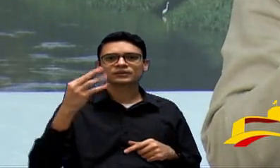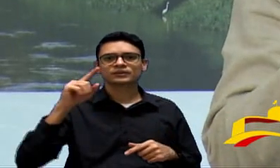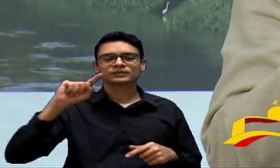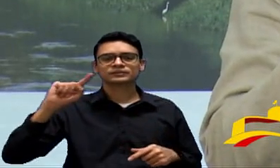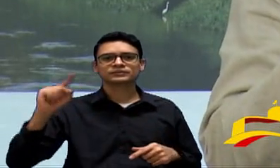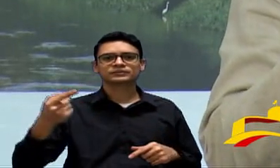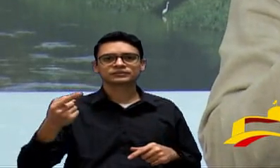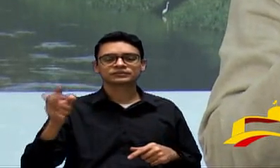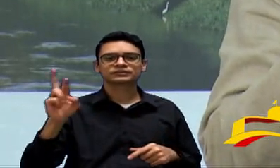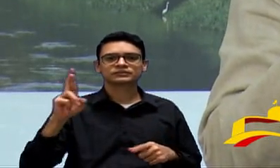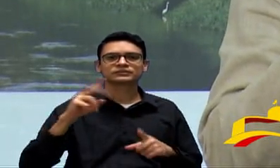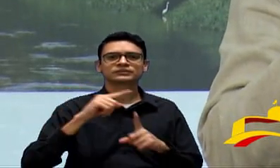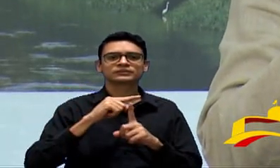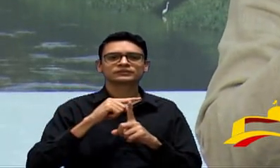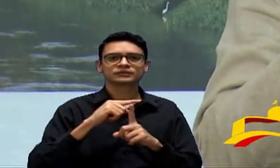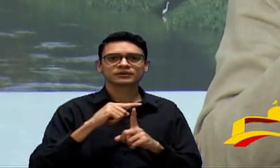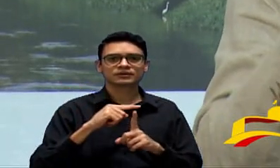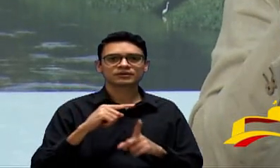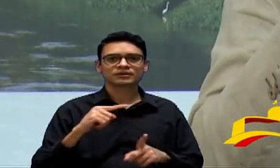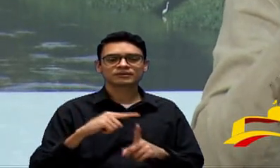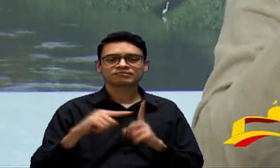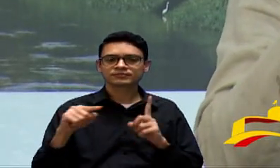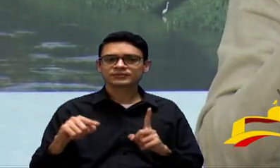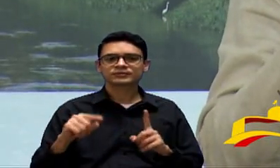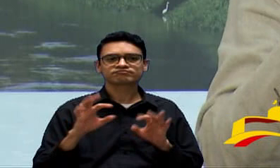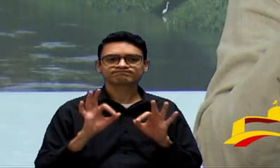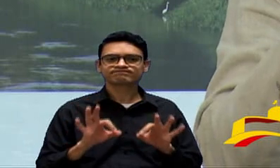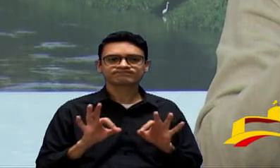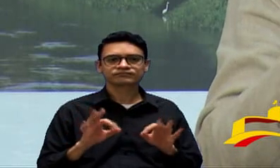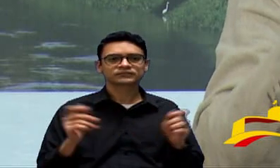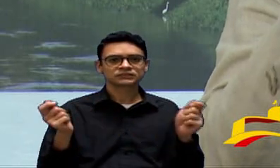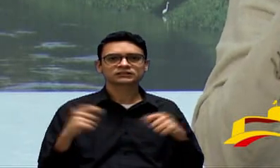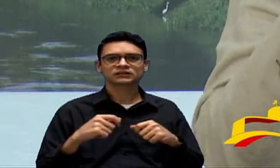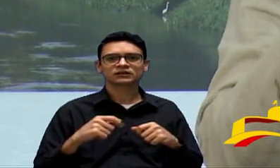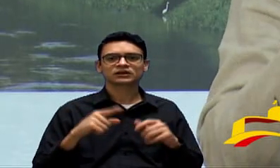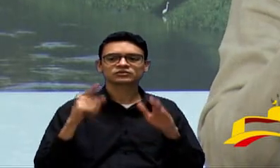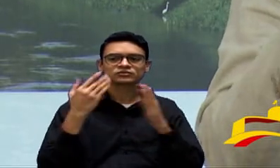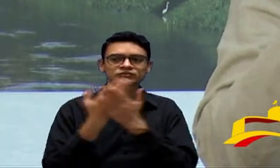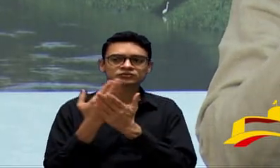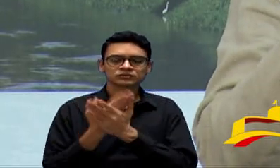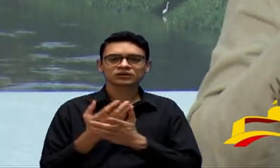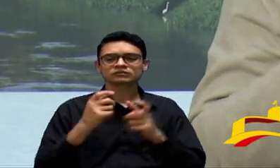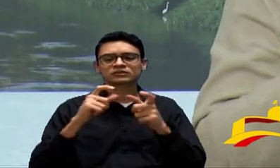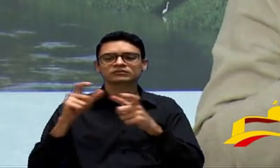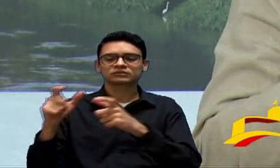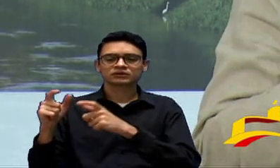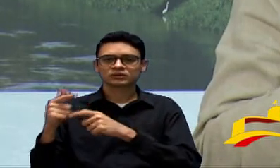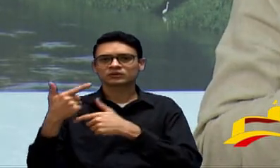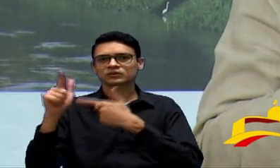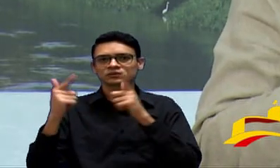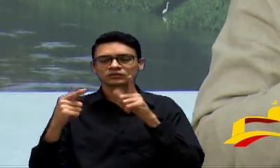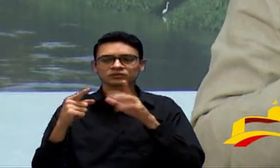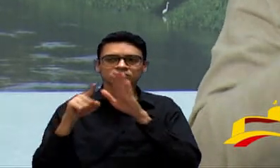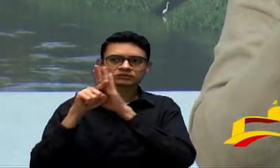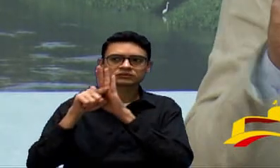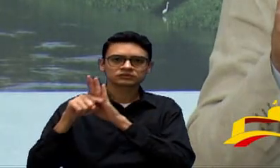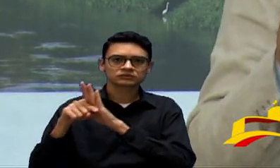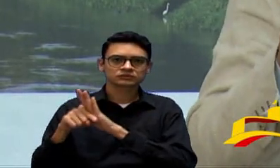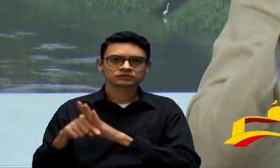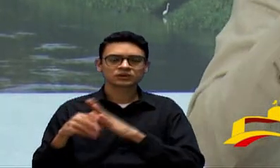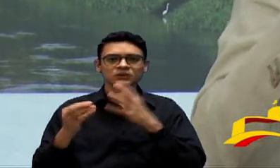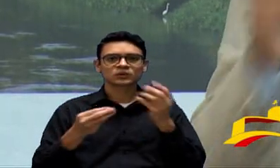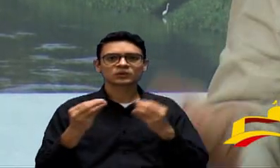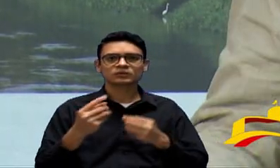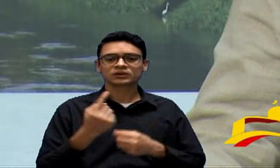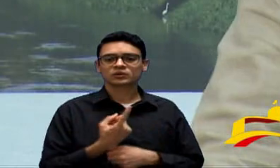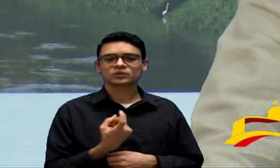é suficiente. Mas a gente é bom estudar Itapevi, estudar Jacareí, estudar... É o único